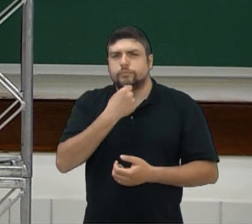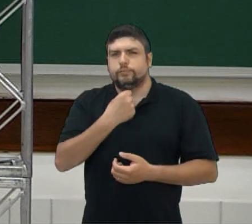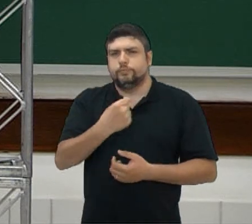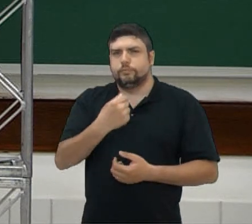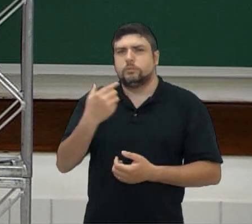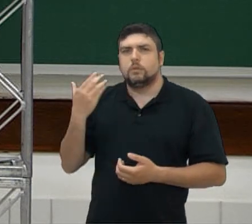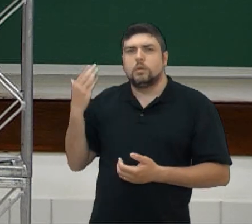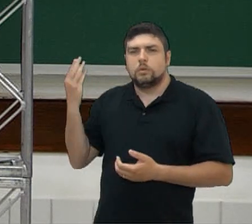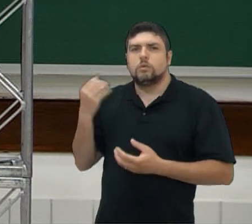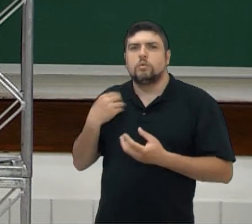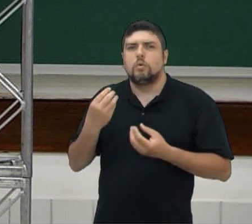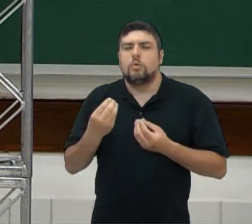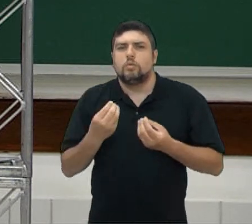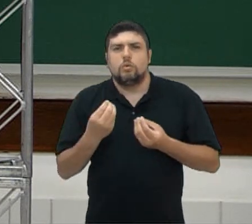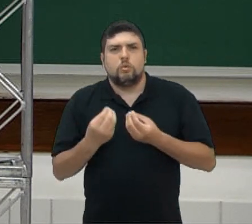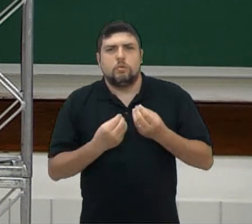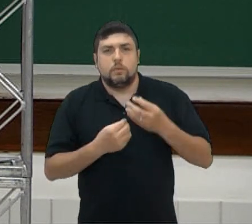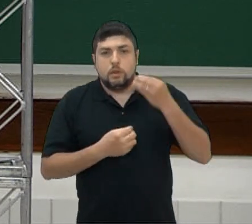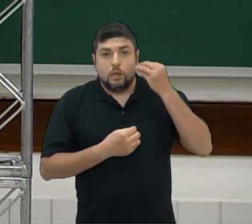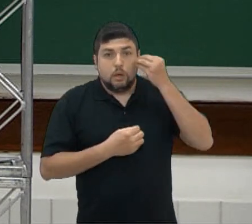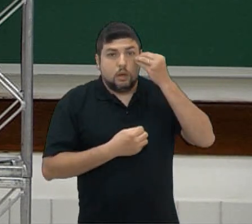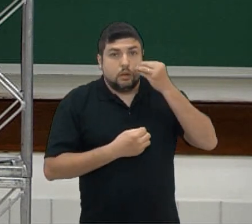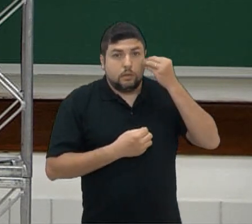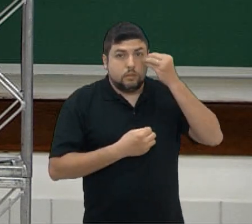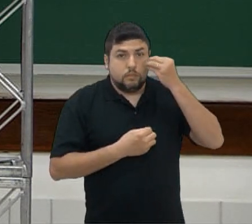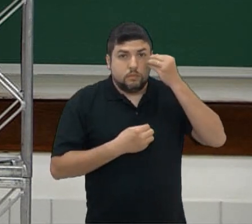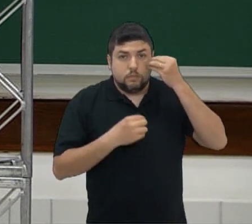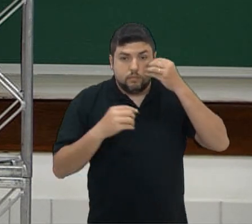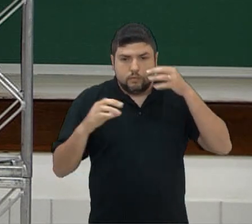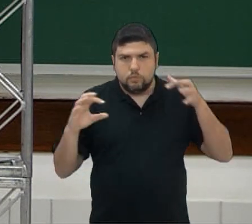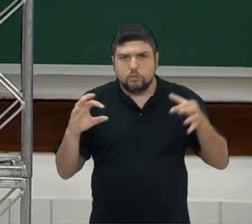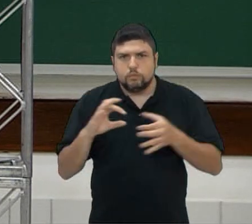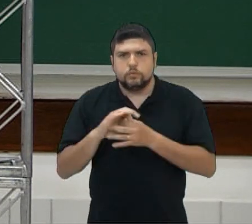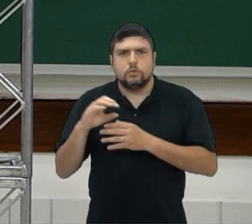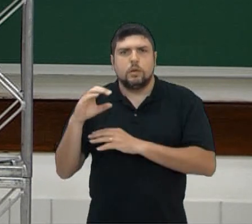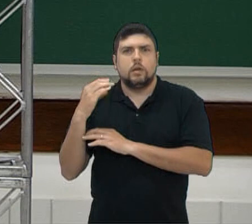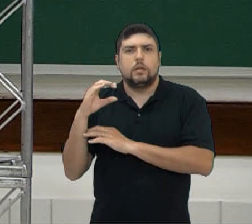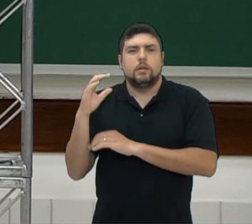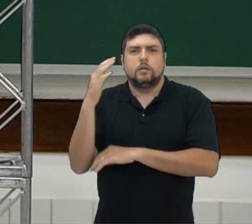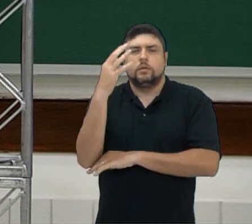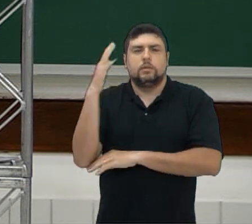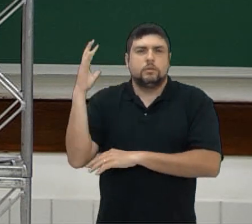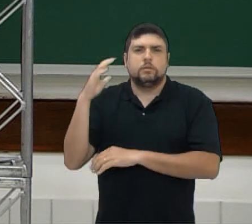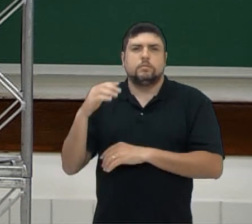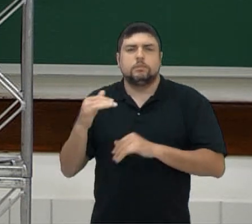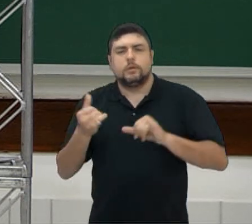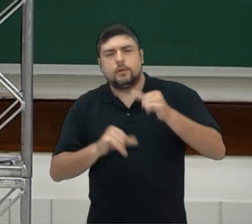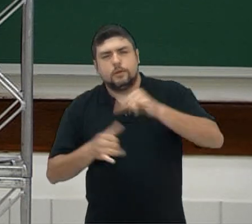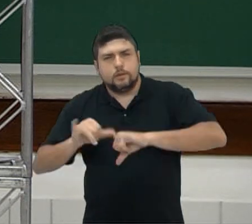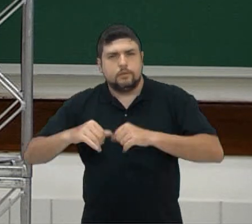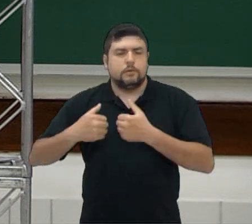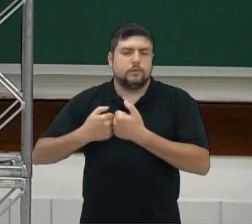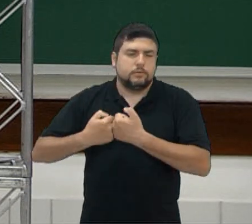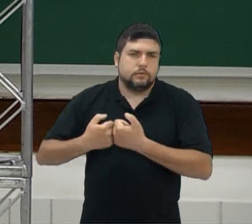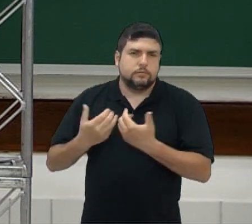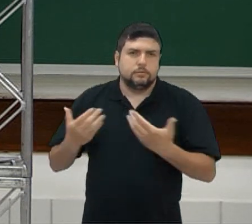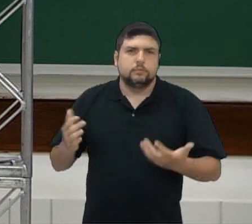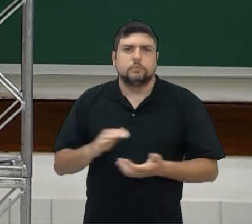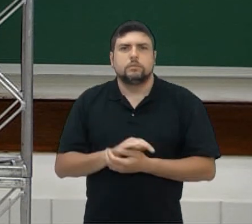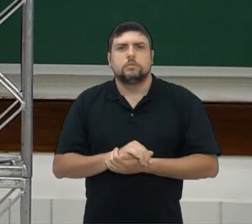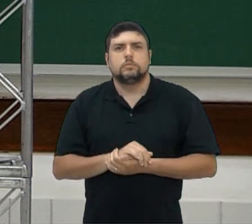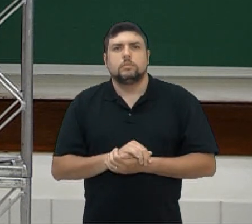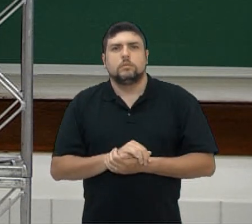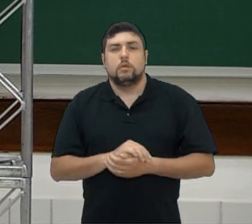era muito disso. A experiência tem muito a ver com as ciências da natureza, né? Física, química. Então, a gente vai experimentar para depois formular. E já